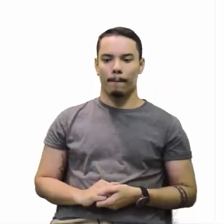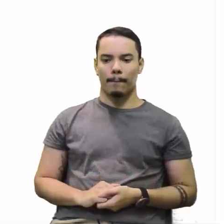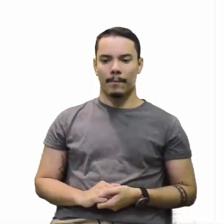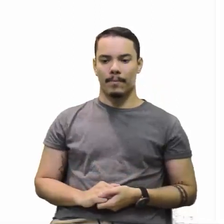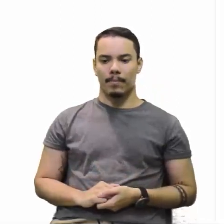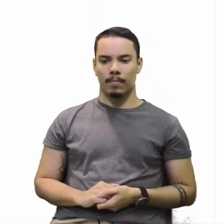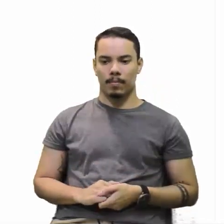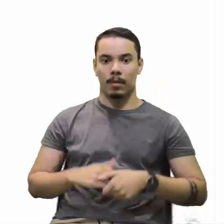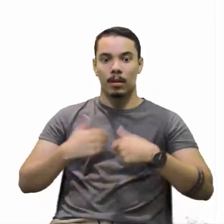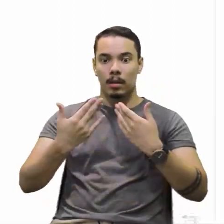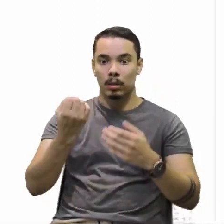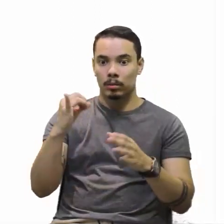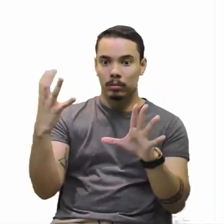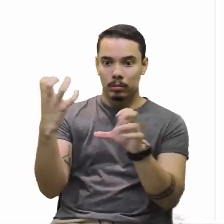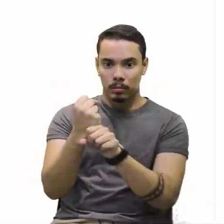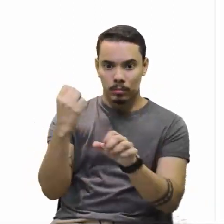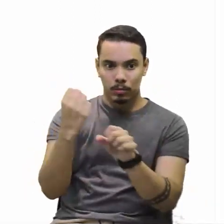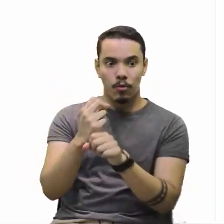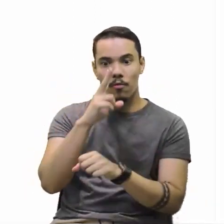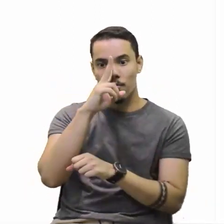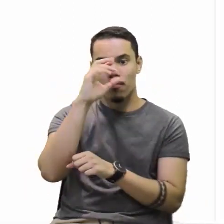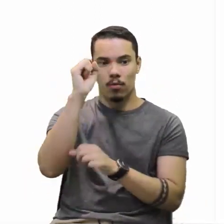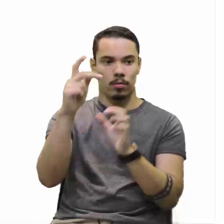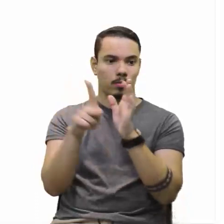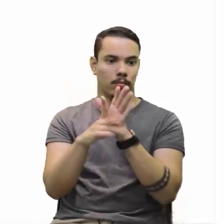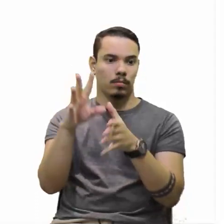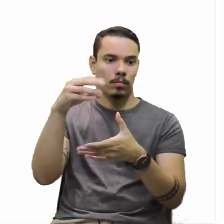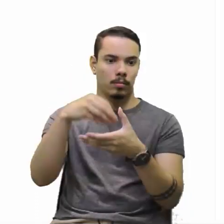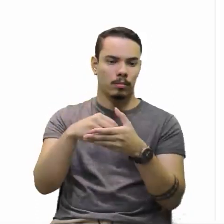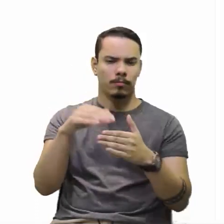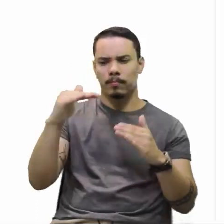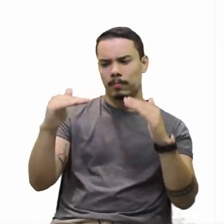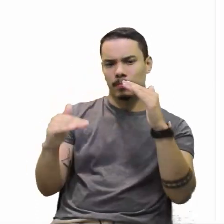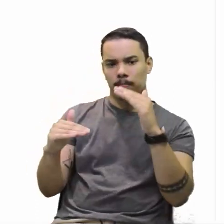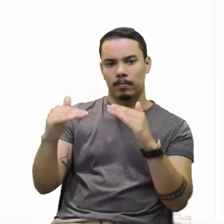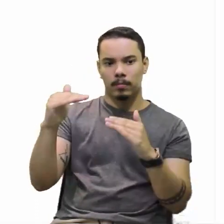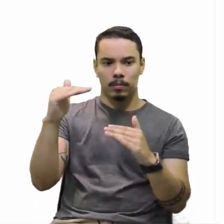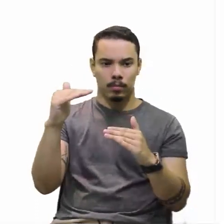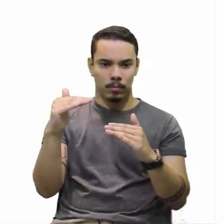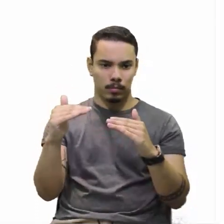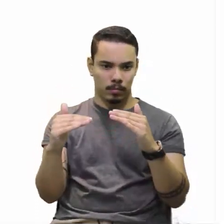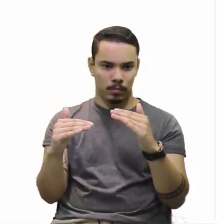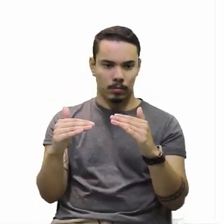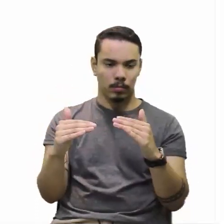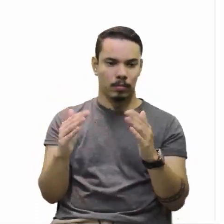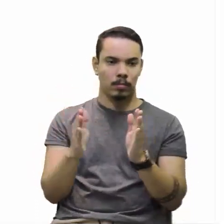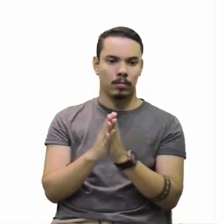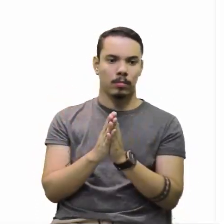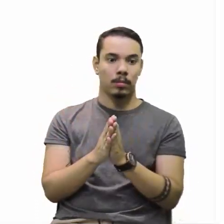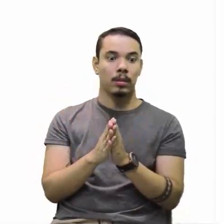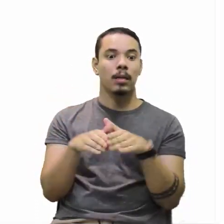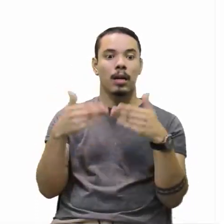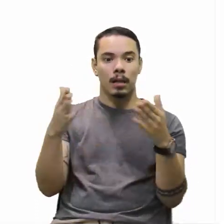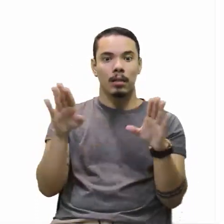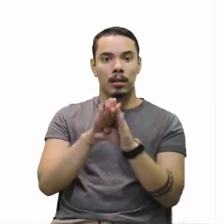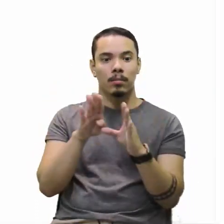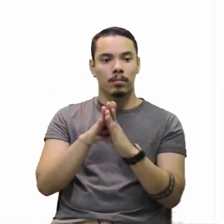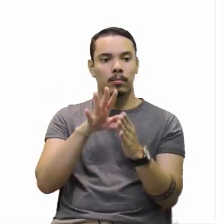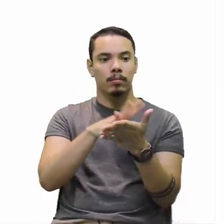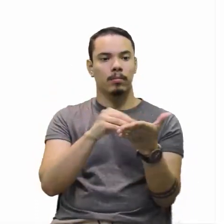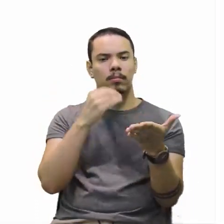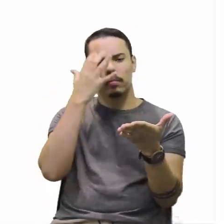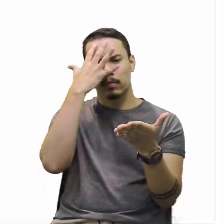para 2. Então, calcule a força eletromotriz média. Opa! E interprete o sinal do